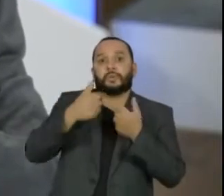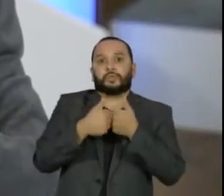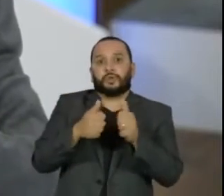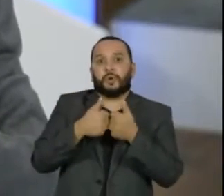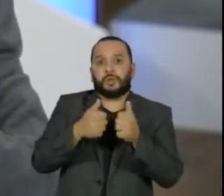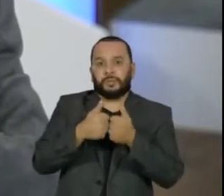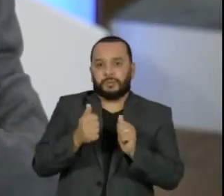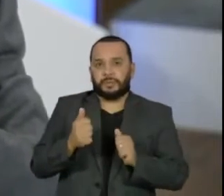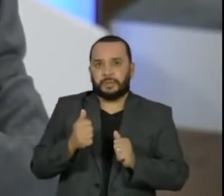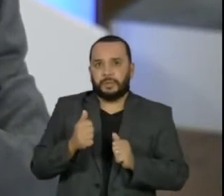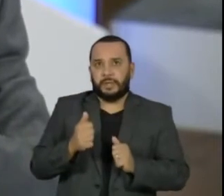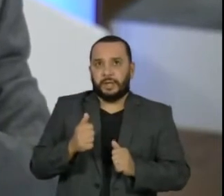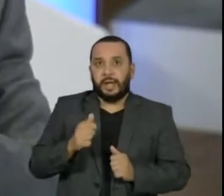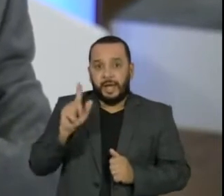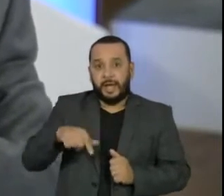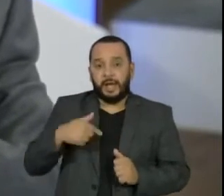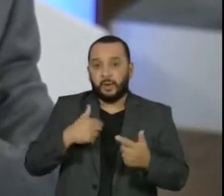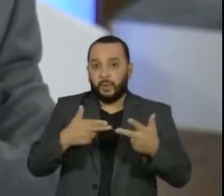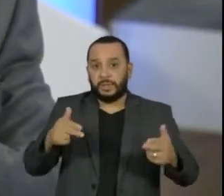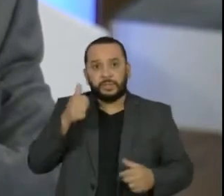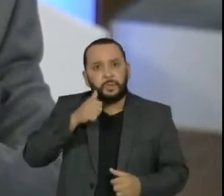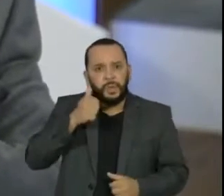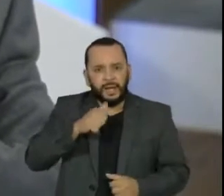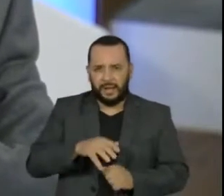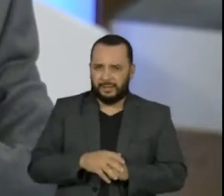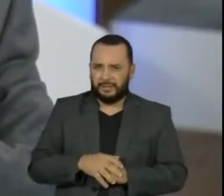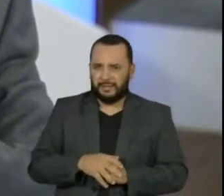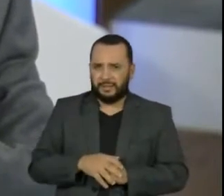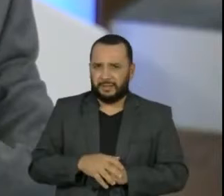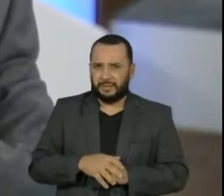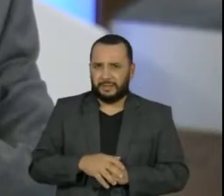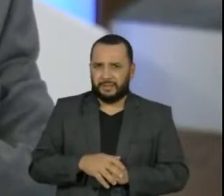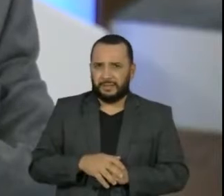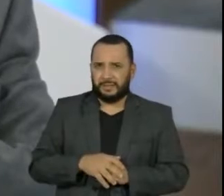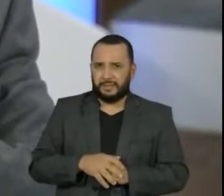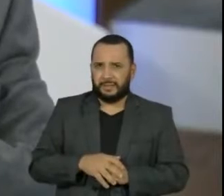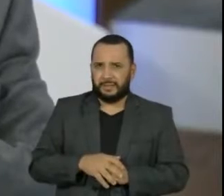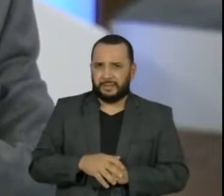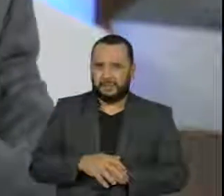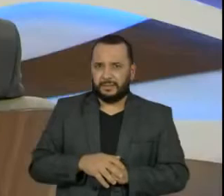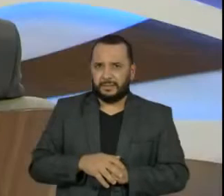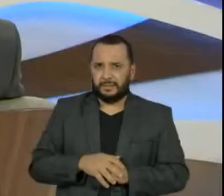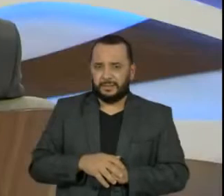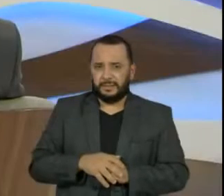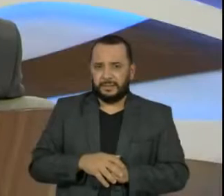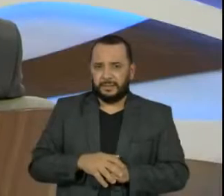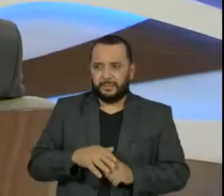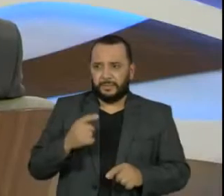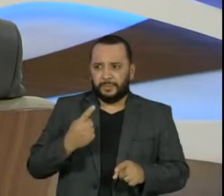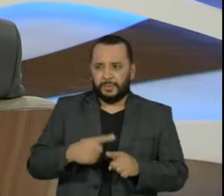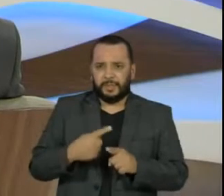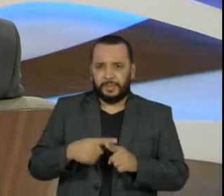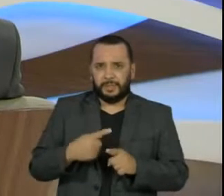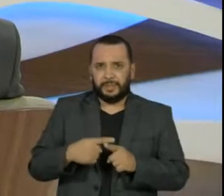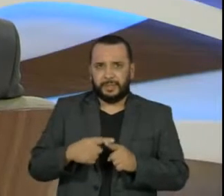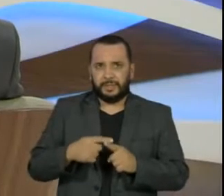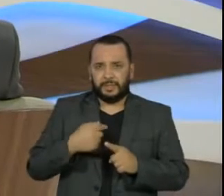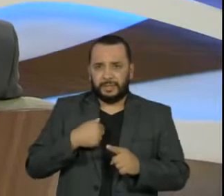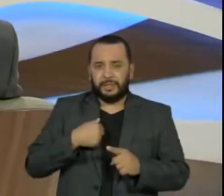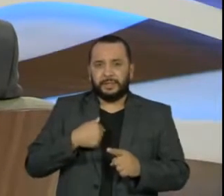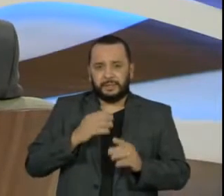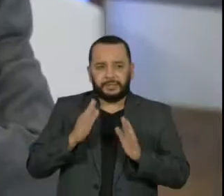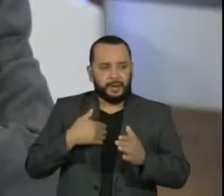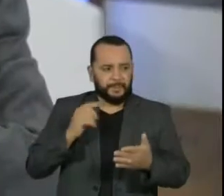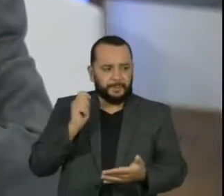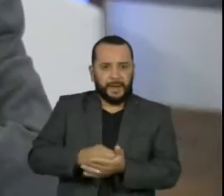de mulher. Não sei se vocês repararam. Porque o moto a R$120 de prestação é